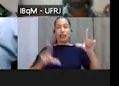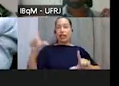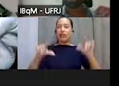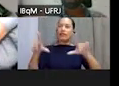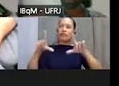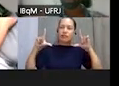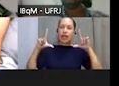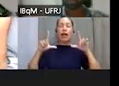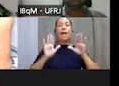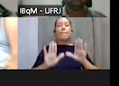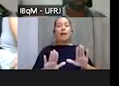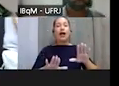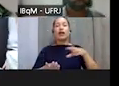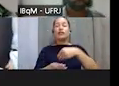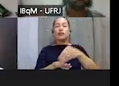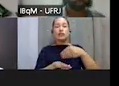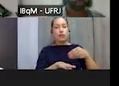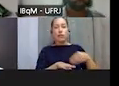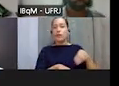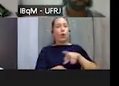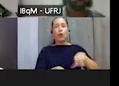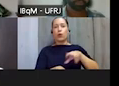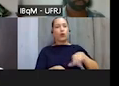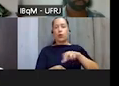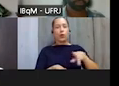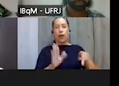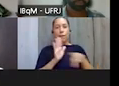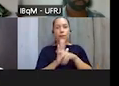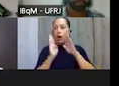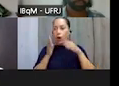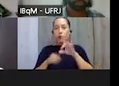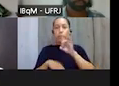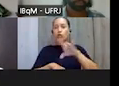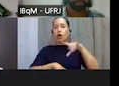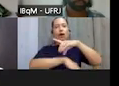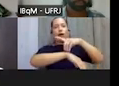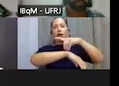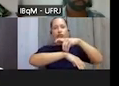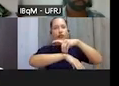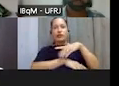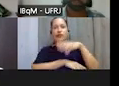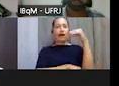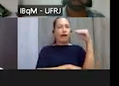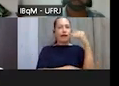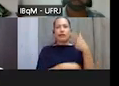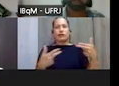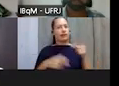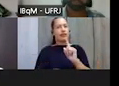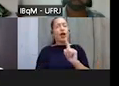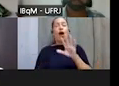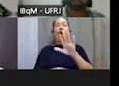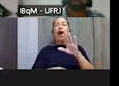que a paleontologia não é algo restrito a dinossauros. A paleontologia, como ciência, ela tem